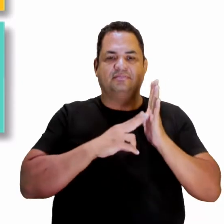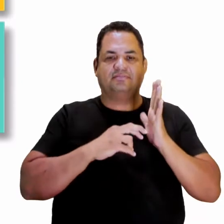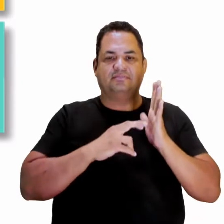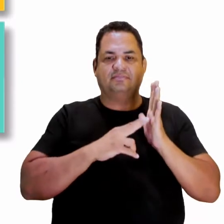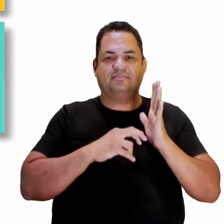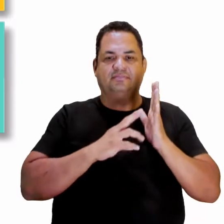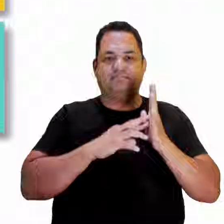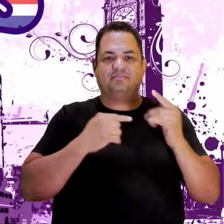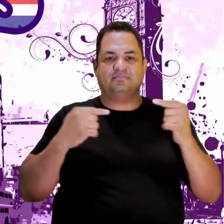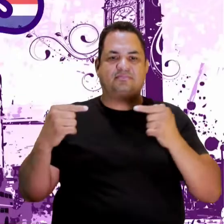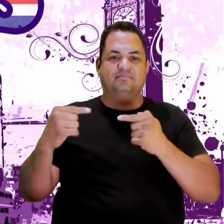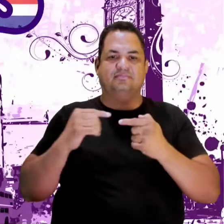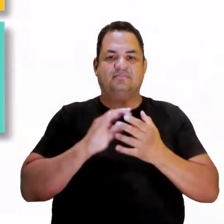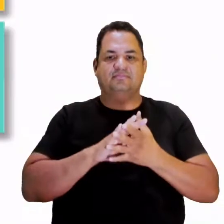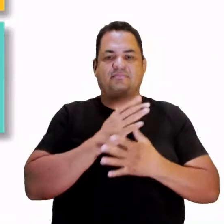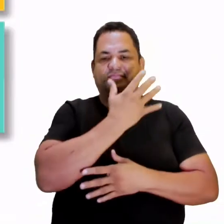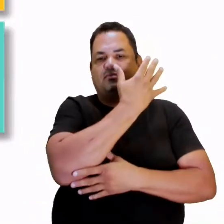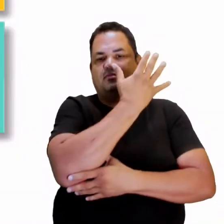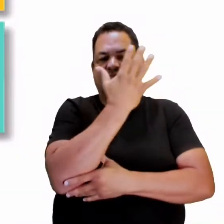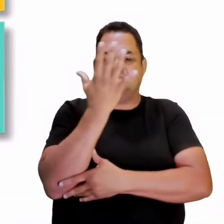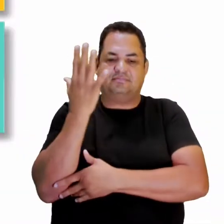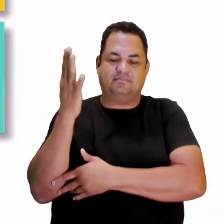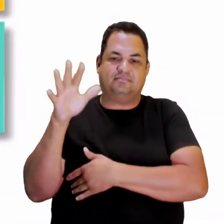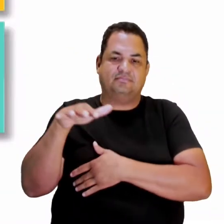Vocabulário relacionado ao meio